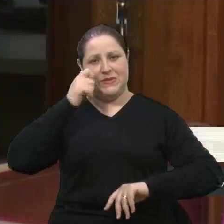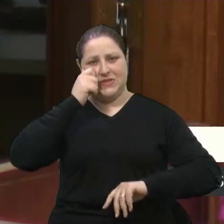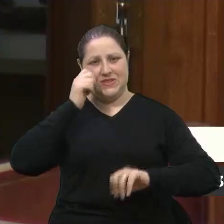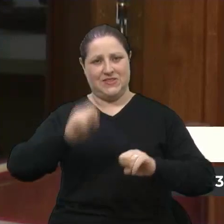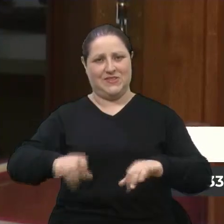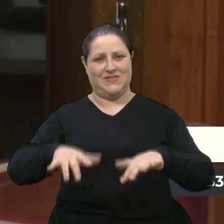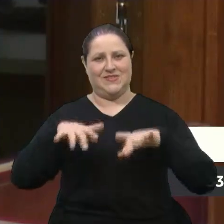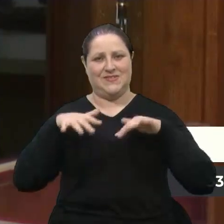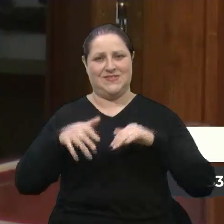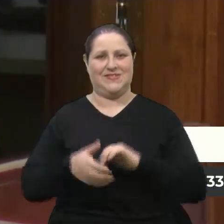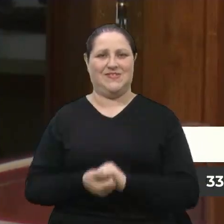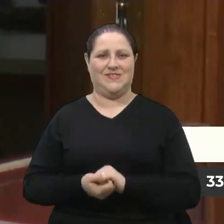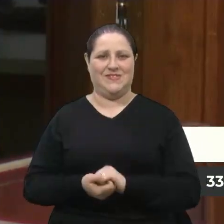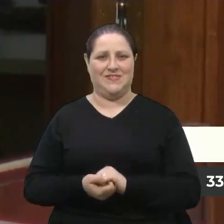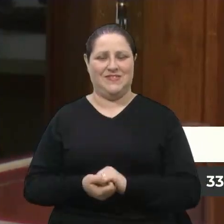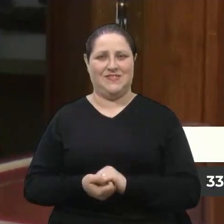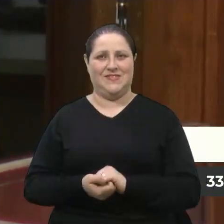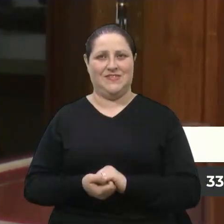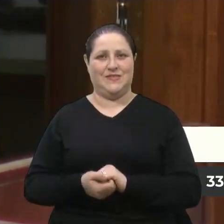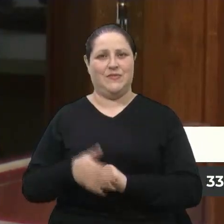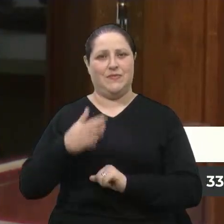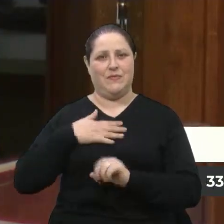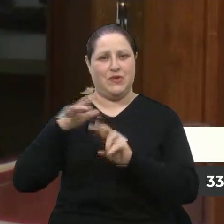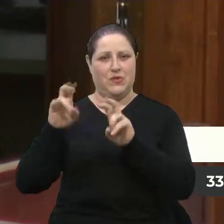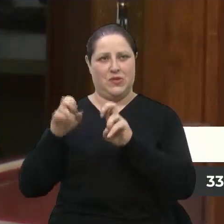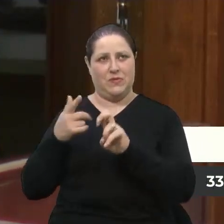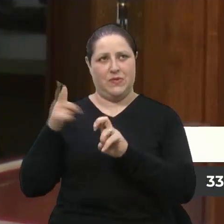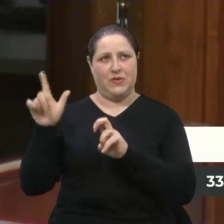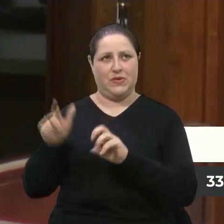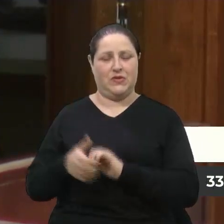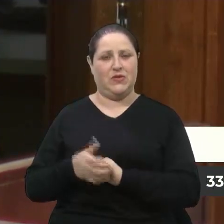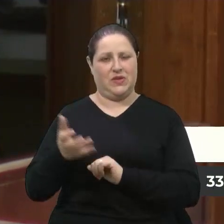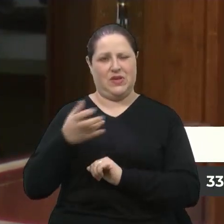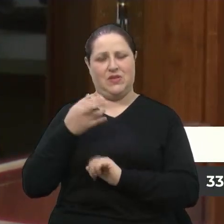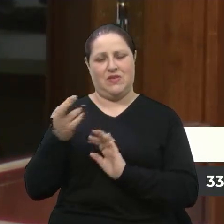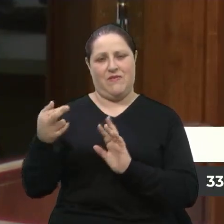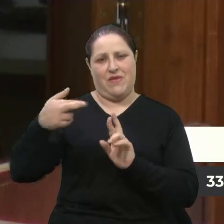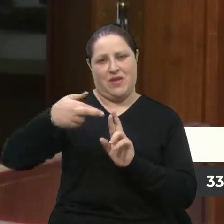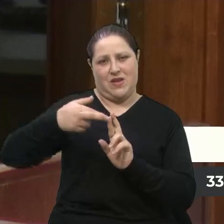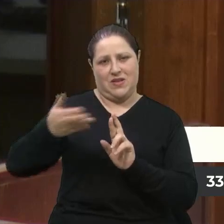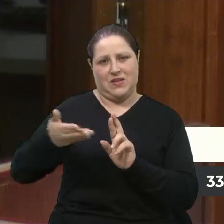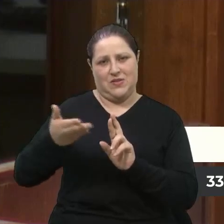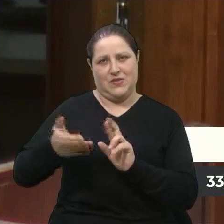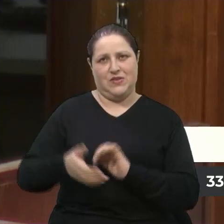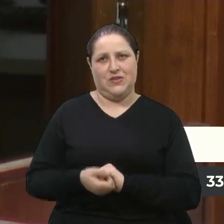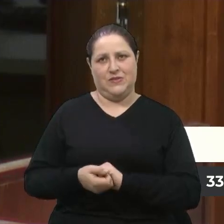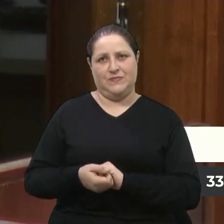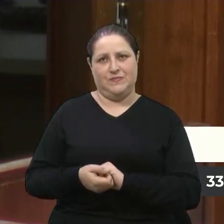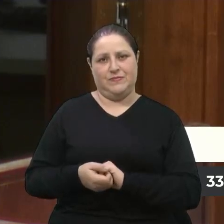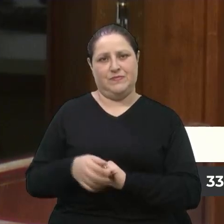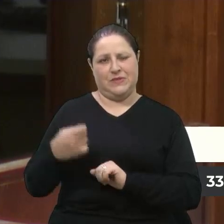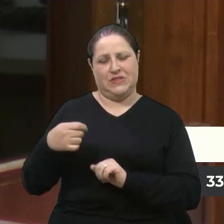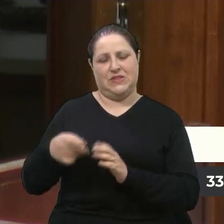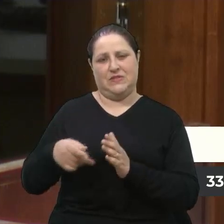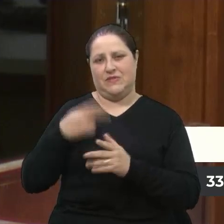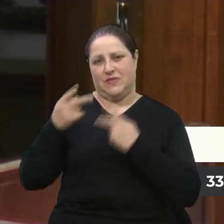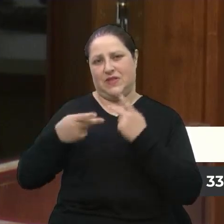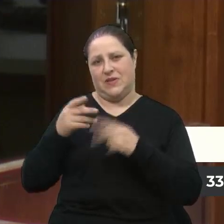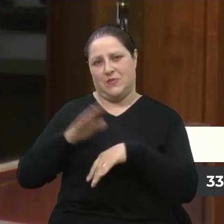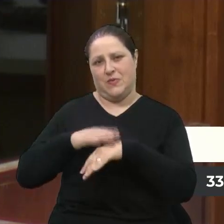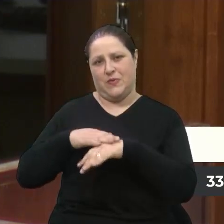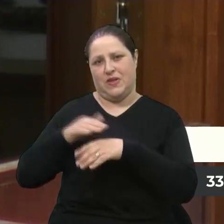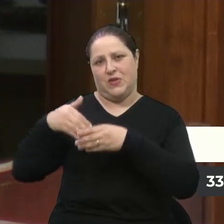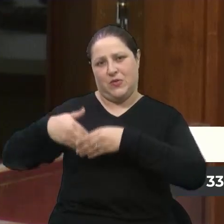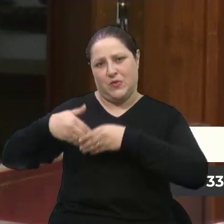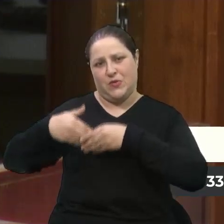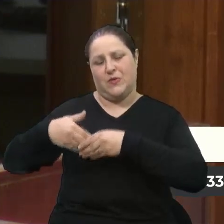plenário. O meu tema é outro, eu só queria fazer uma referência hoje, queria ter feito lá no início também nos votos, mas acabei